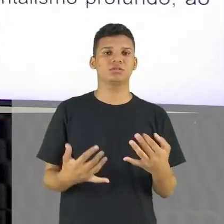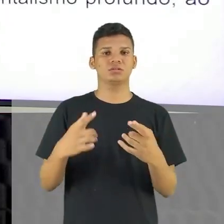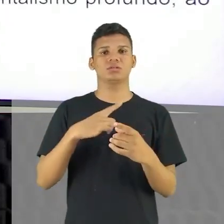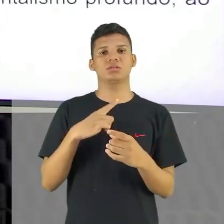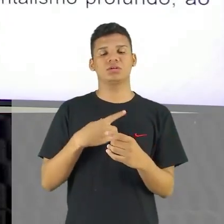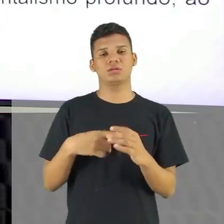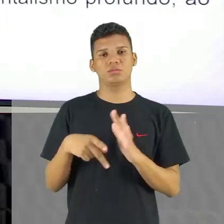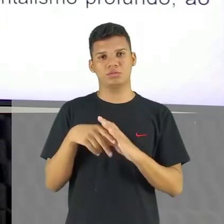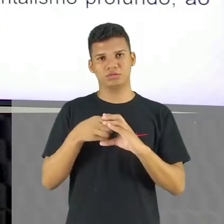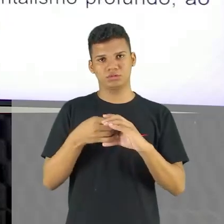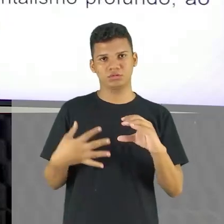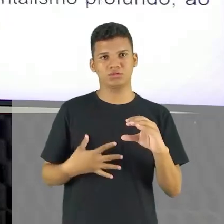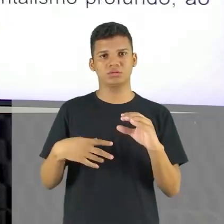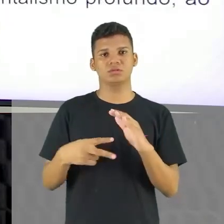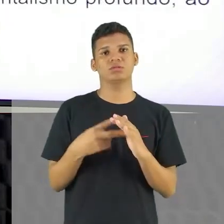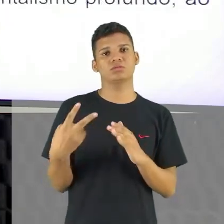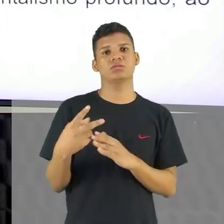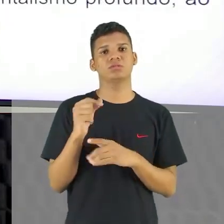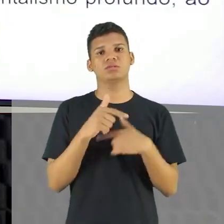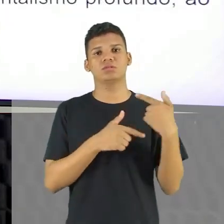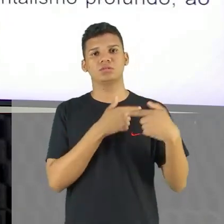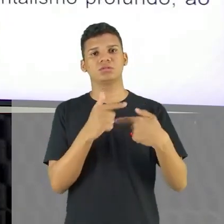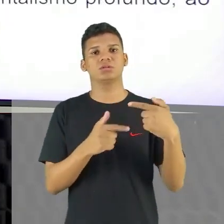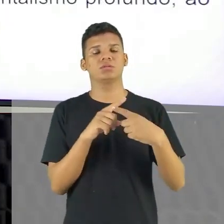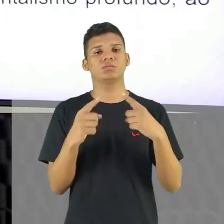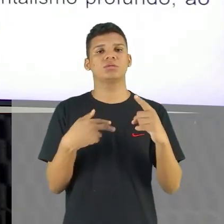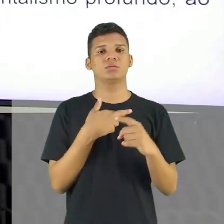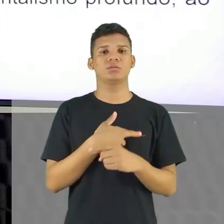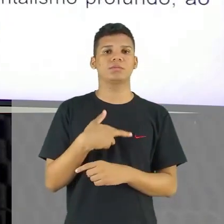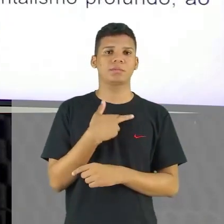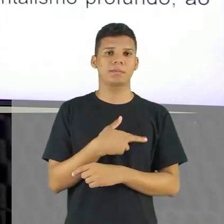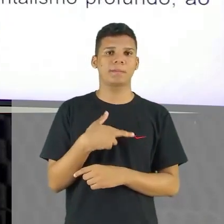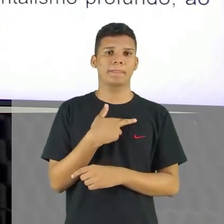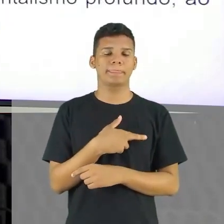marcantes características da segunda geração do romantismo. Opa!